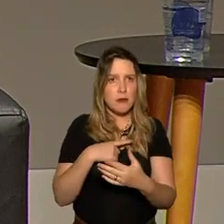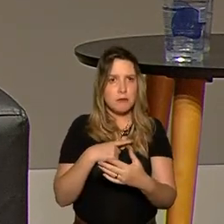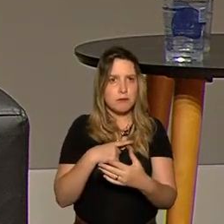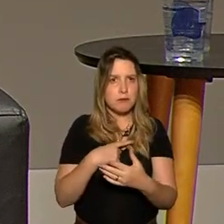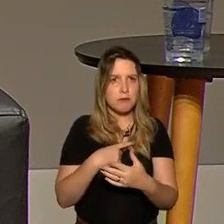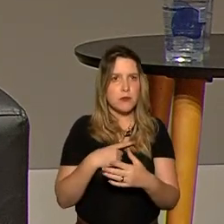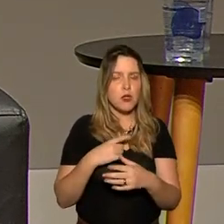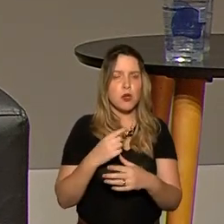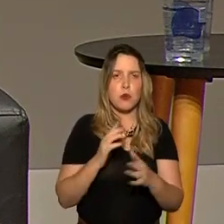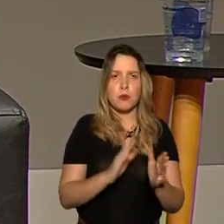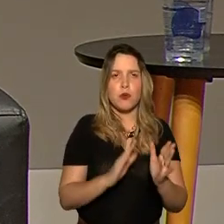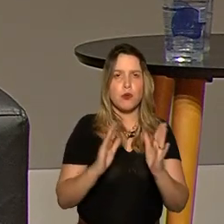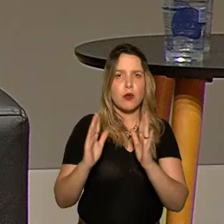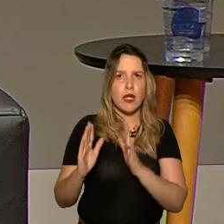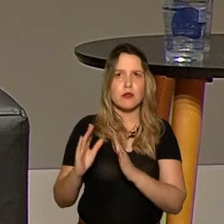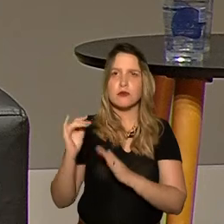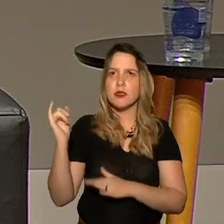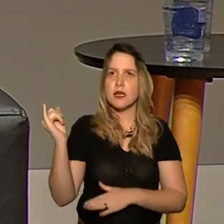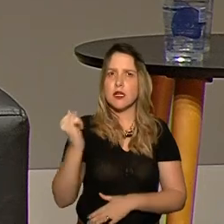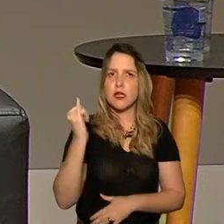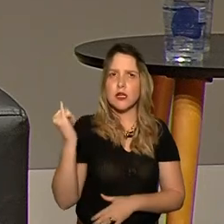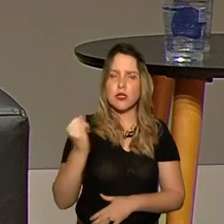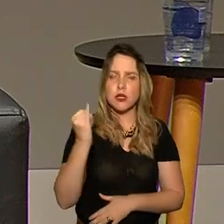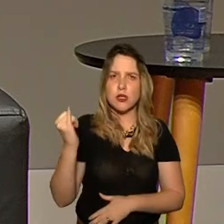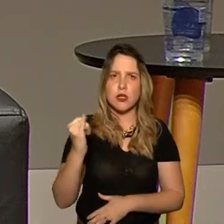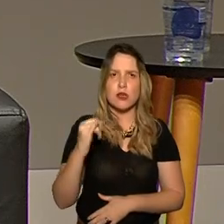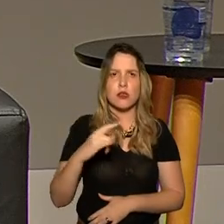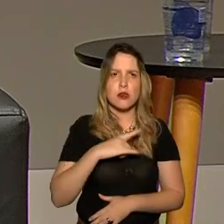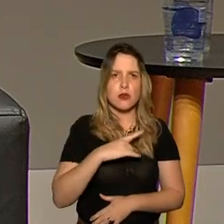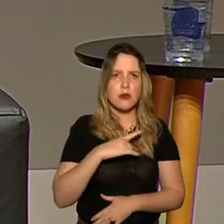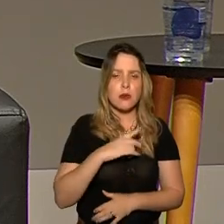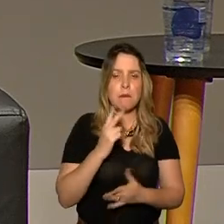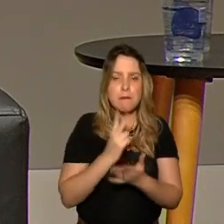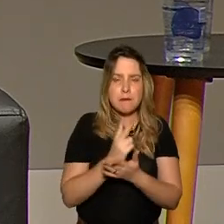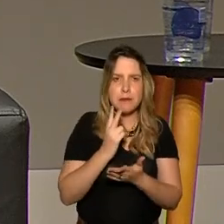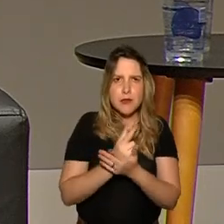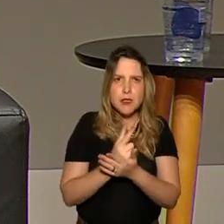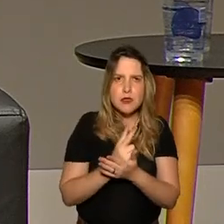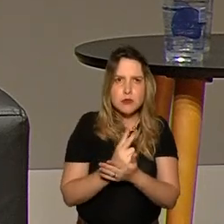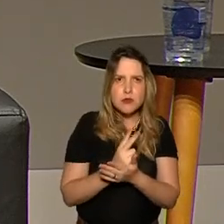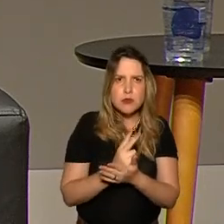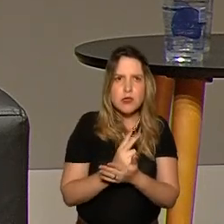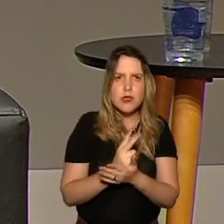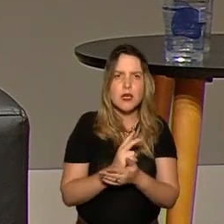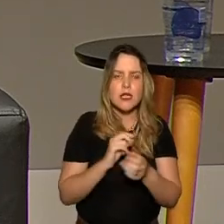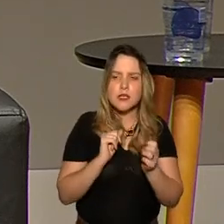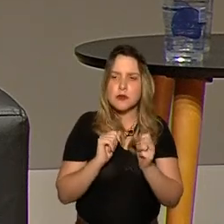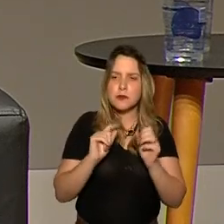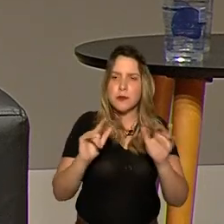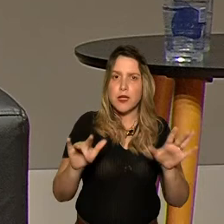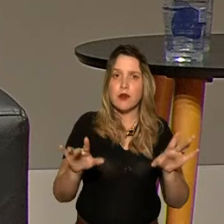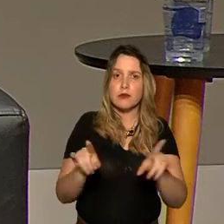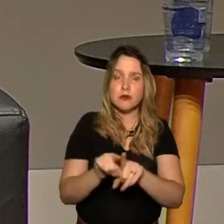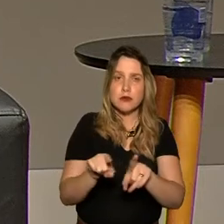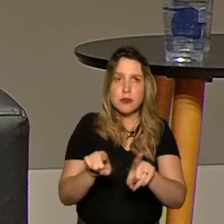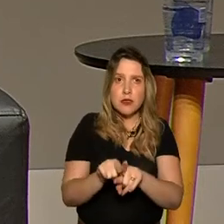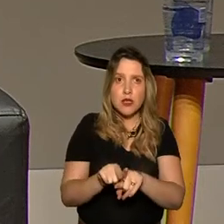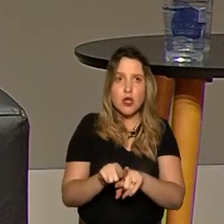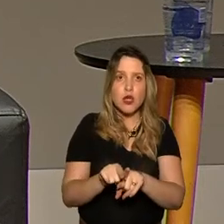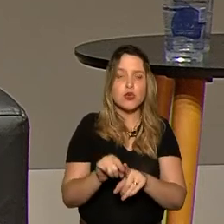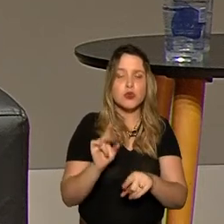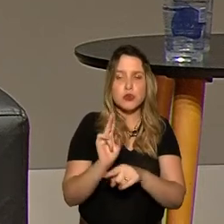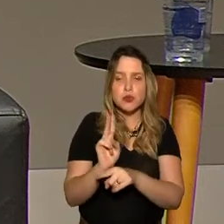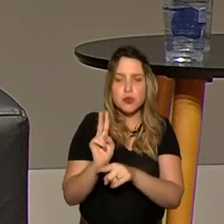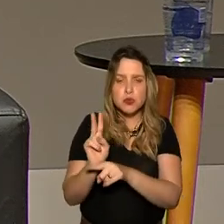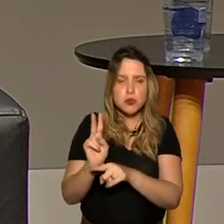se por um lado é que a gente conte com metodologias né acho que vale a pena também suspeitar